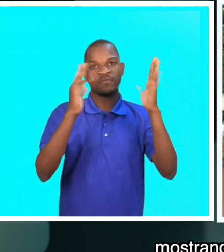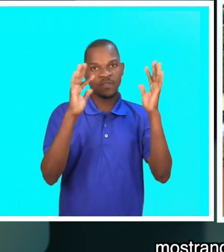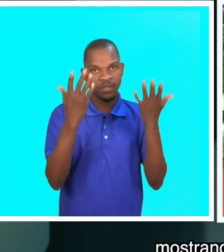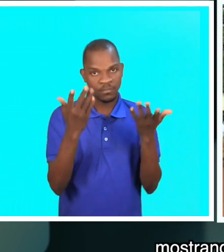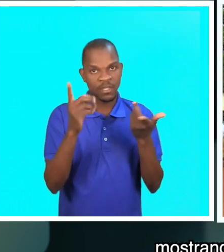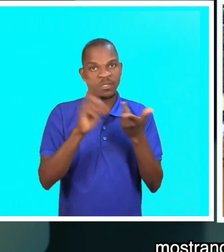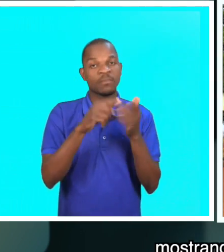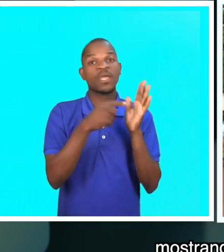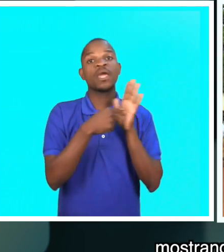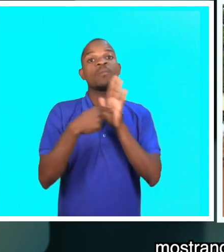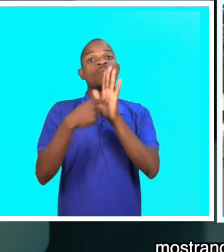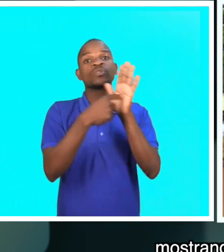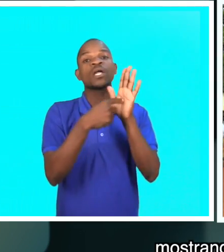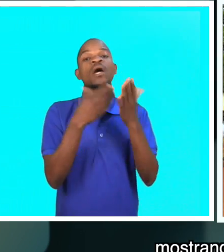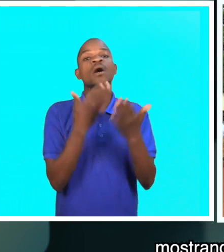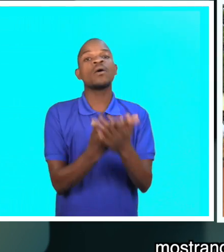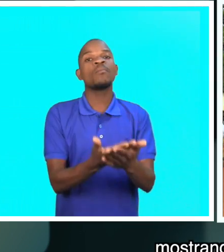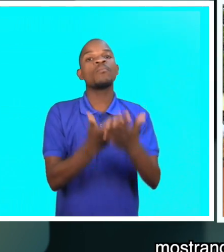mostrando o porquê